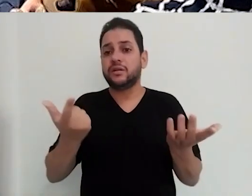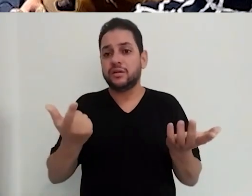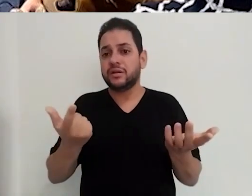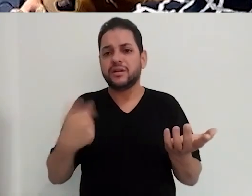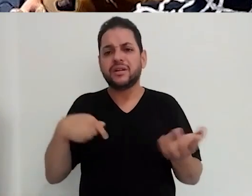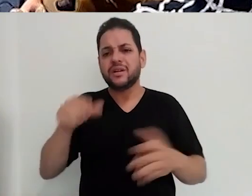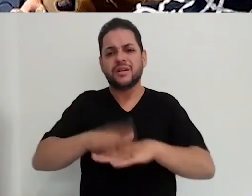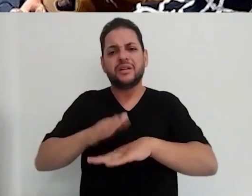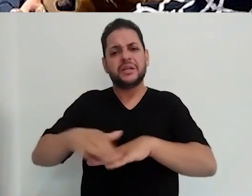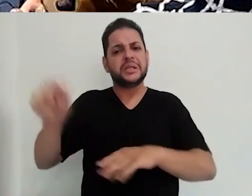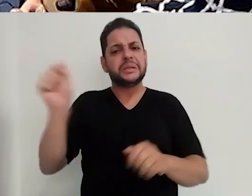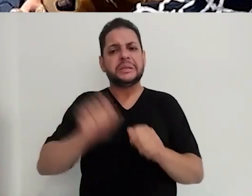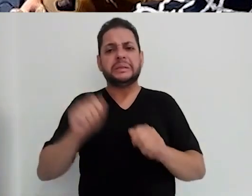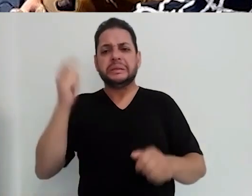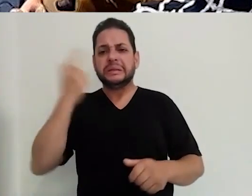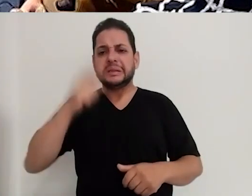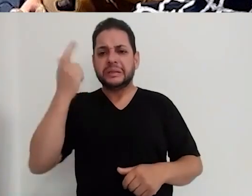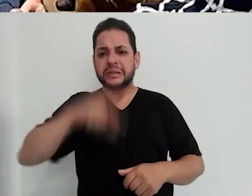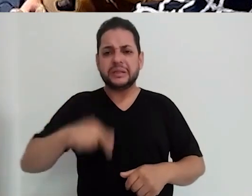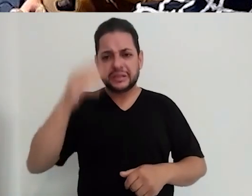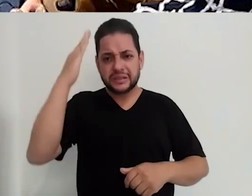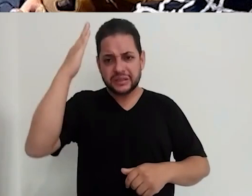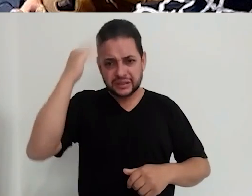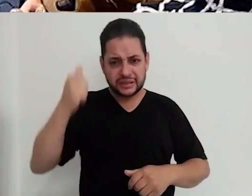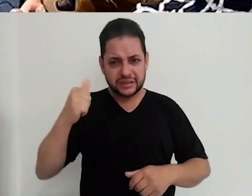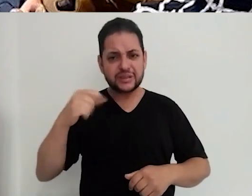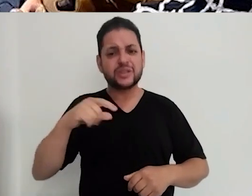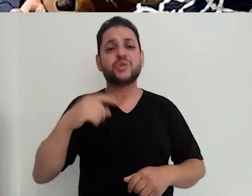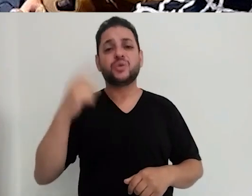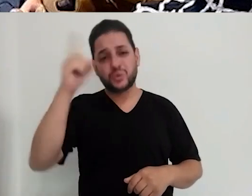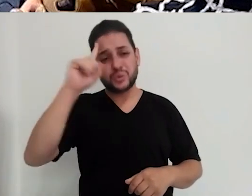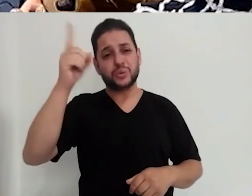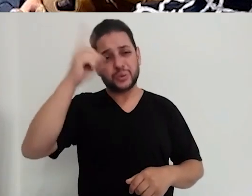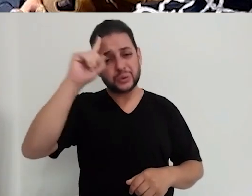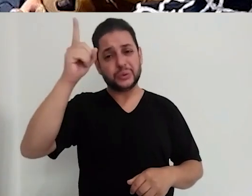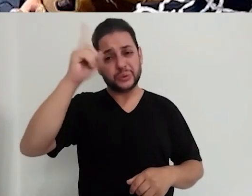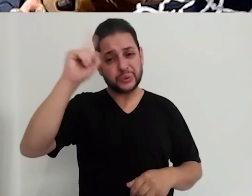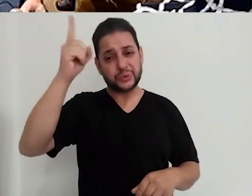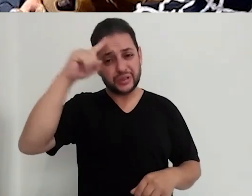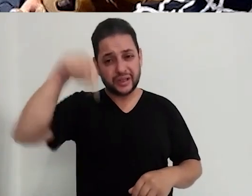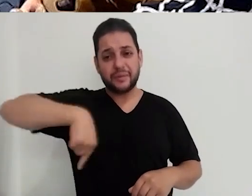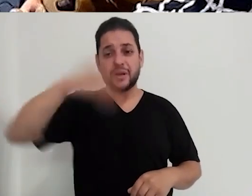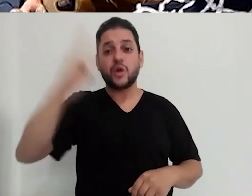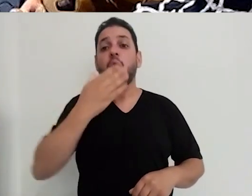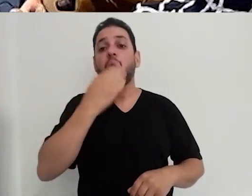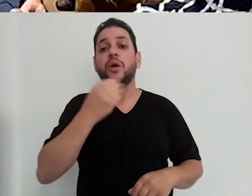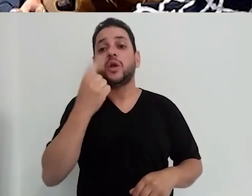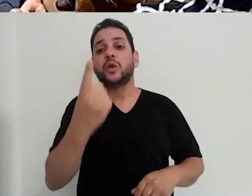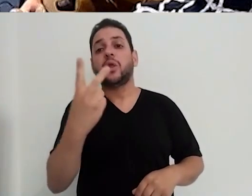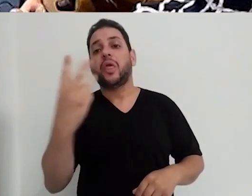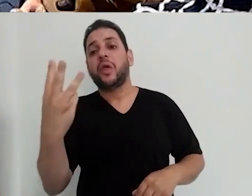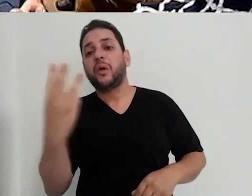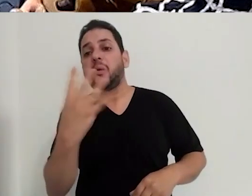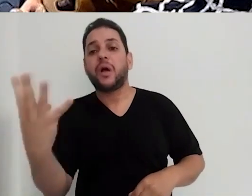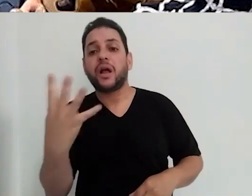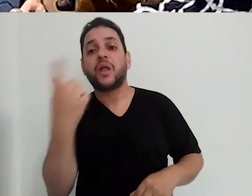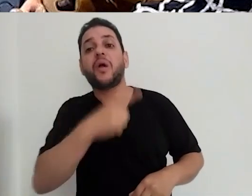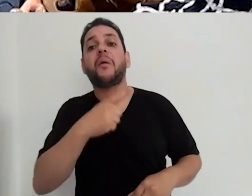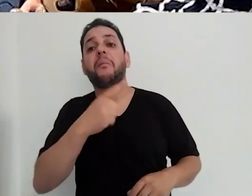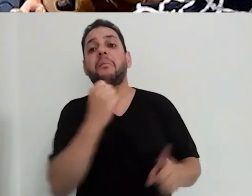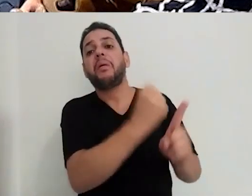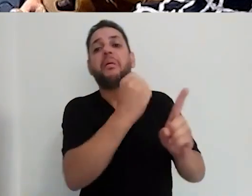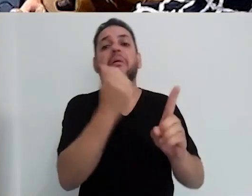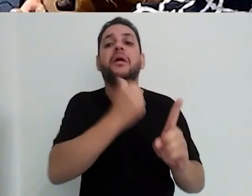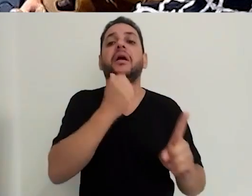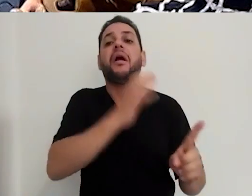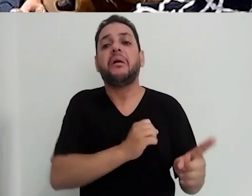gente sabe que tem 3 ou 4 homens por dia no Brasil que fazem isso, né? Foi uma entrevista muito difícil porque eu estava com medo dele ir embora. E